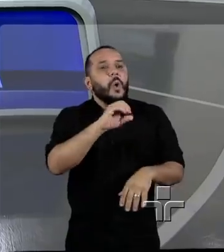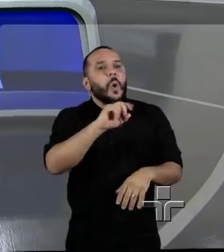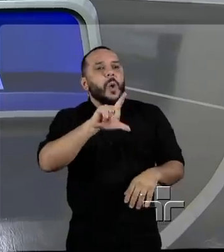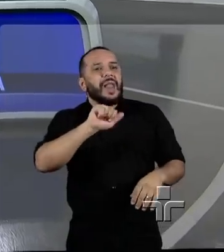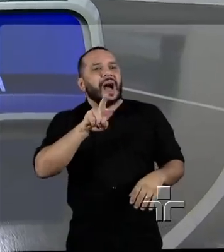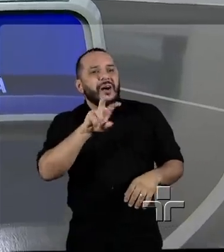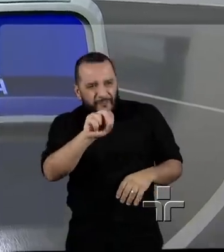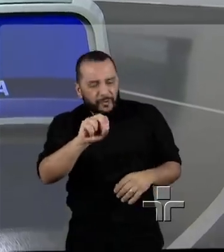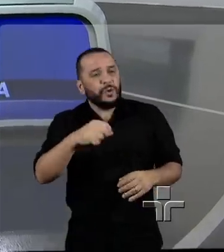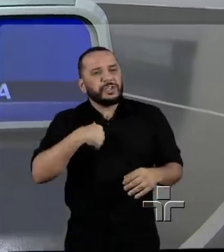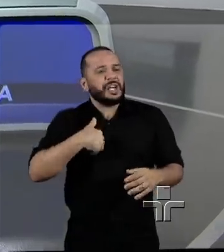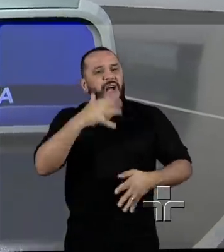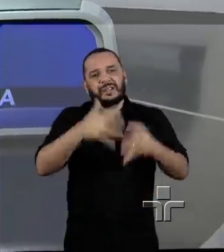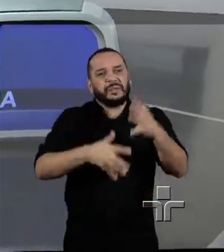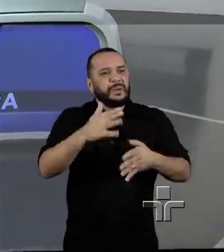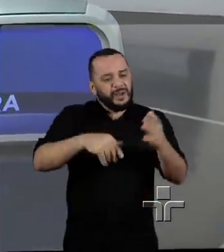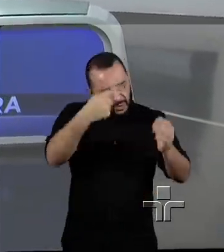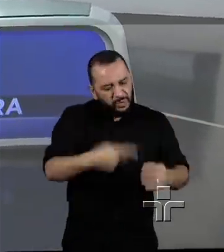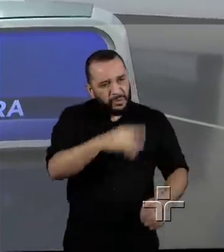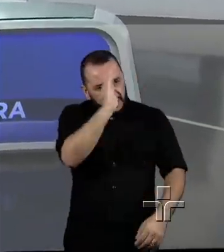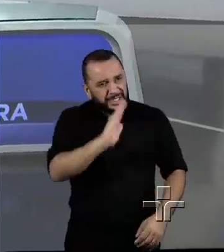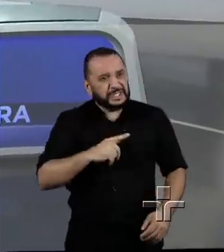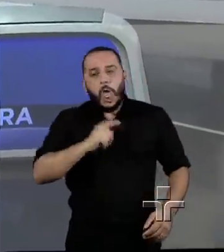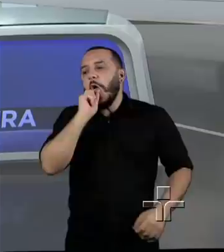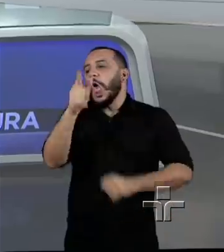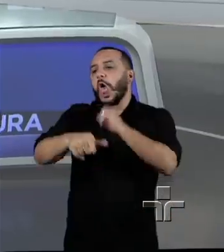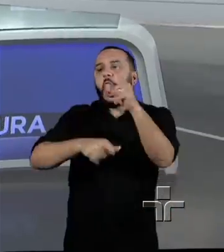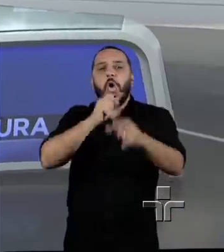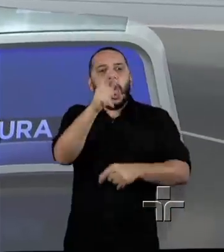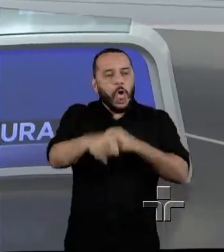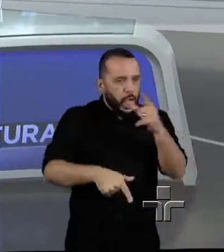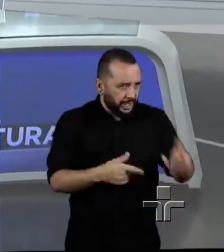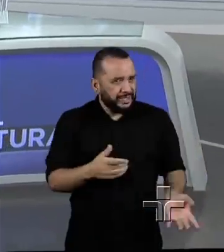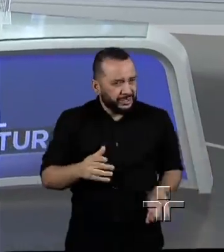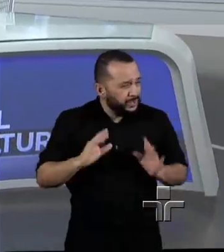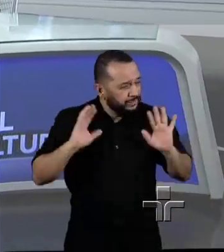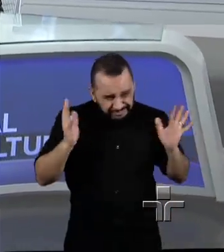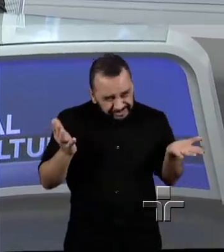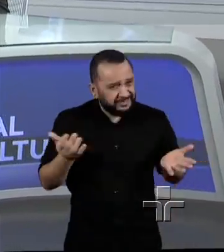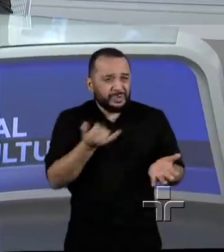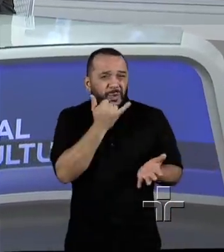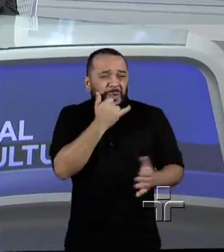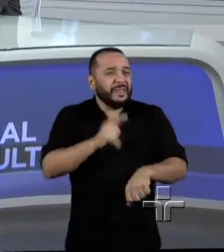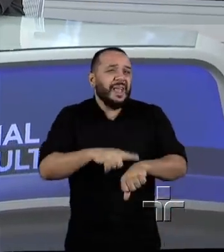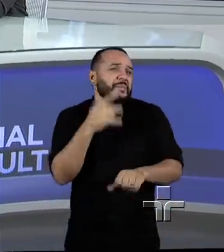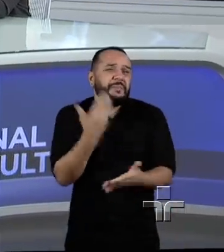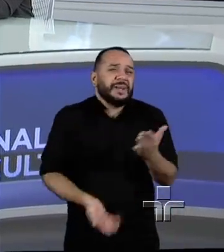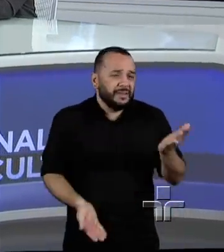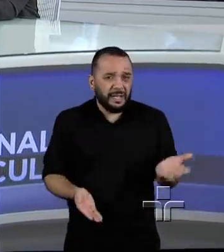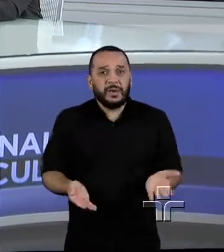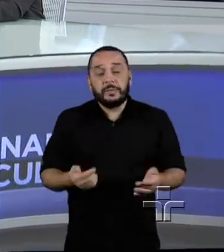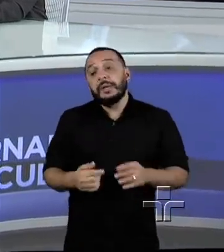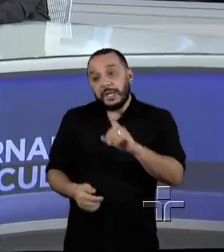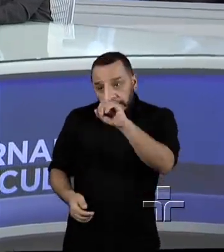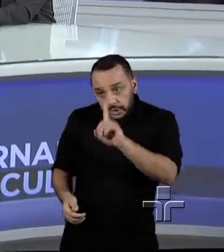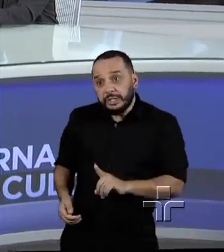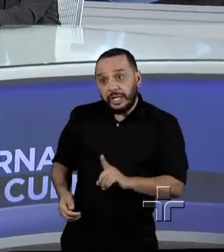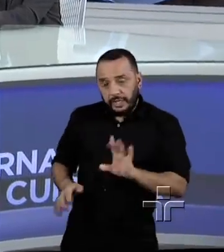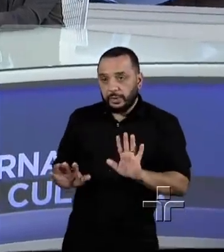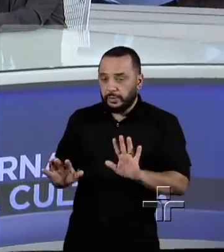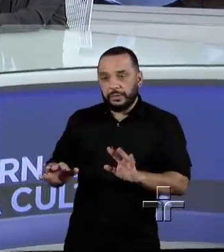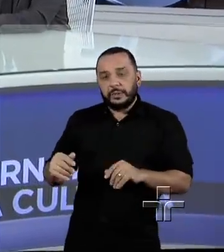Carvalho estragou esse país, xingando todo mundo lá de fora, de Virgínia? Quanto tempo nós perdemos com isso? Mas não é de direita e